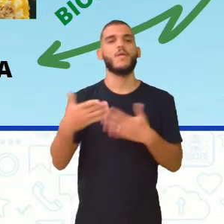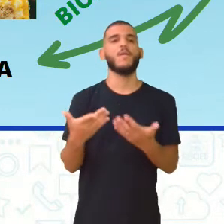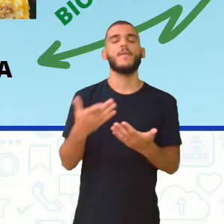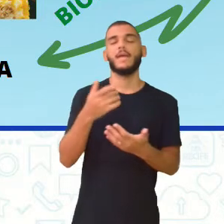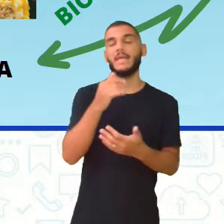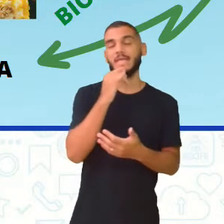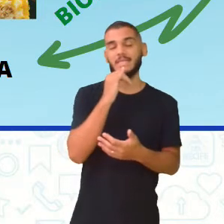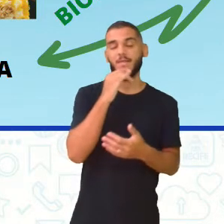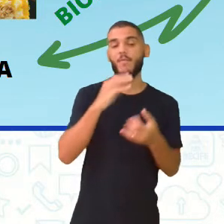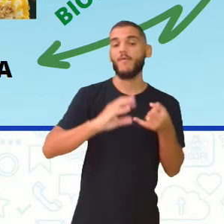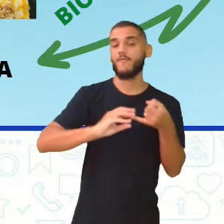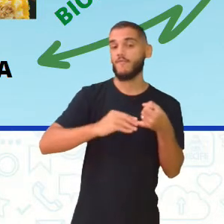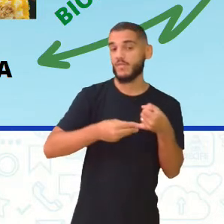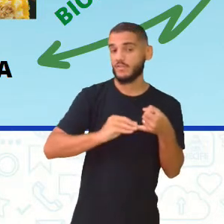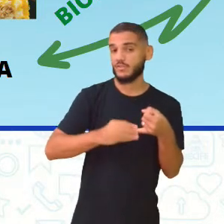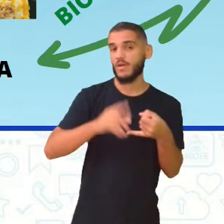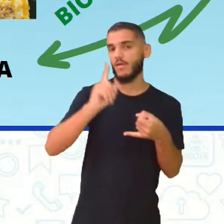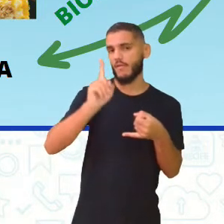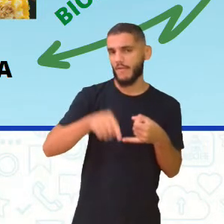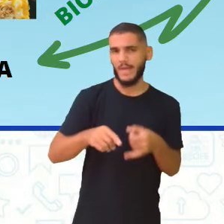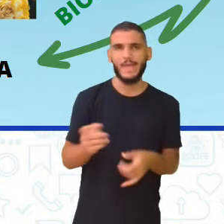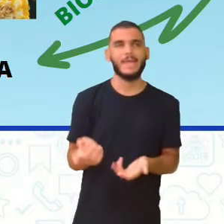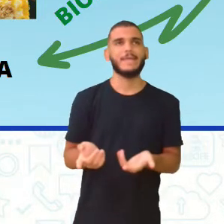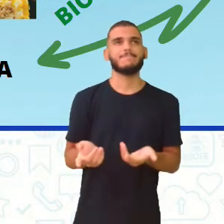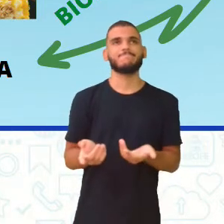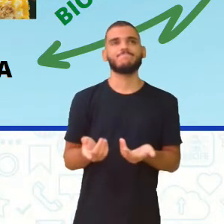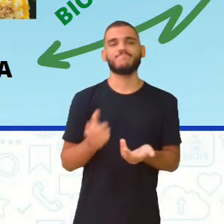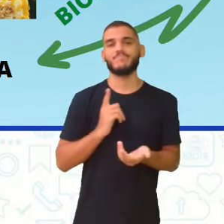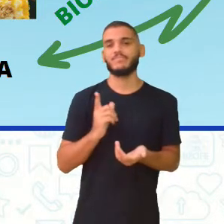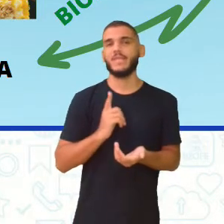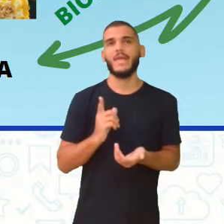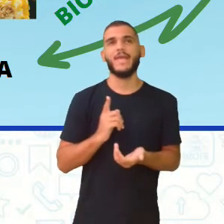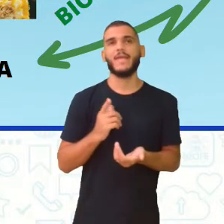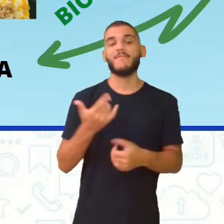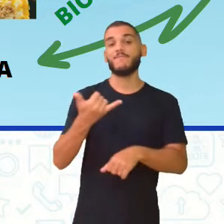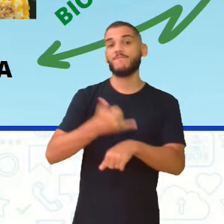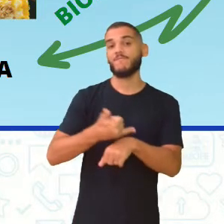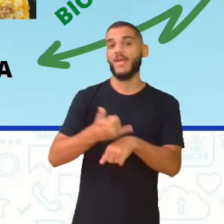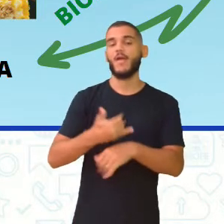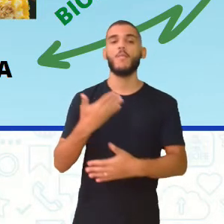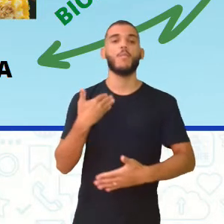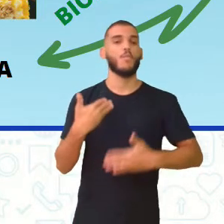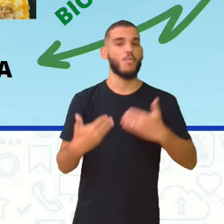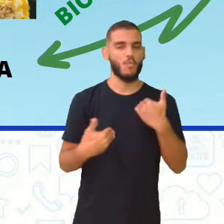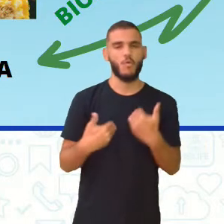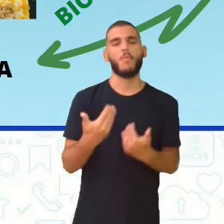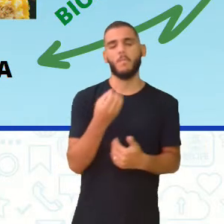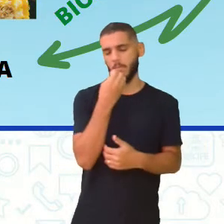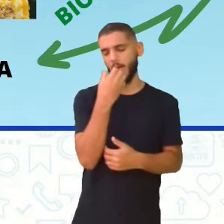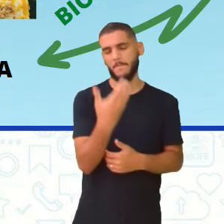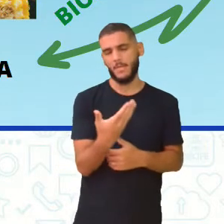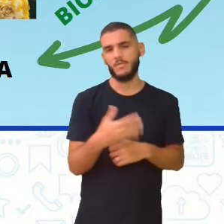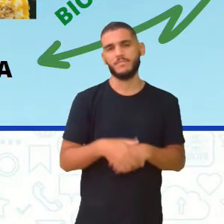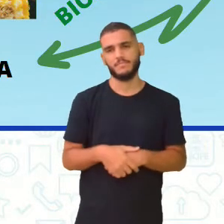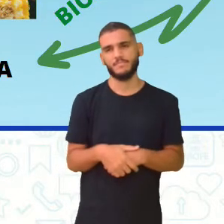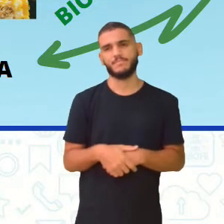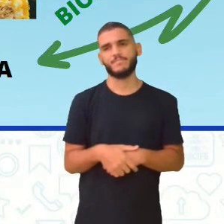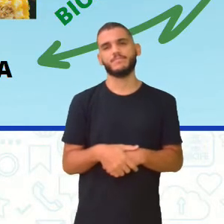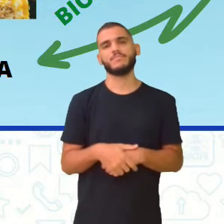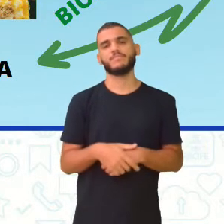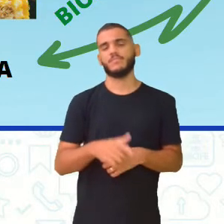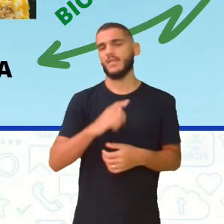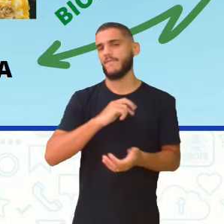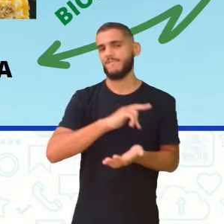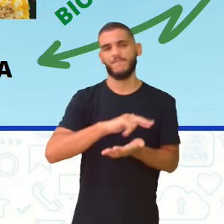dessa biofortificação, a gente pode ampliar essa quantidade de ferro. Né? Então, vamos dizer, em 1 quilo